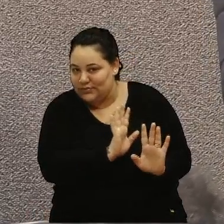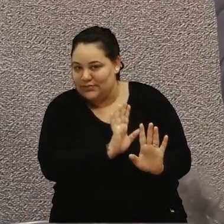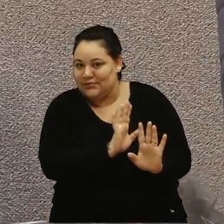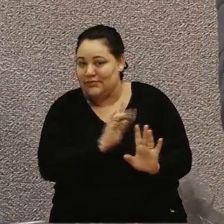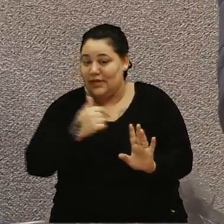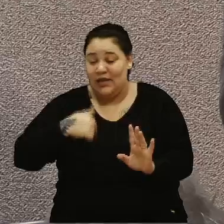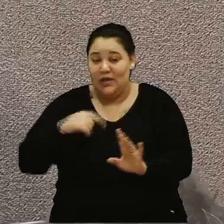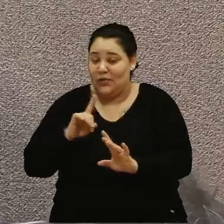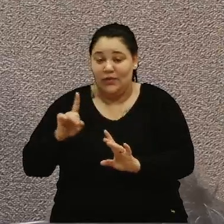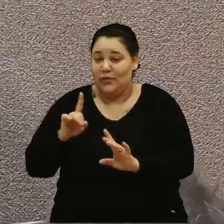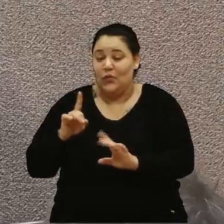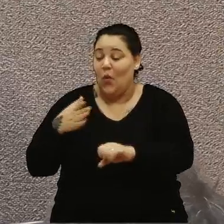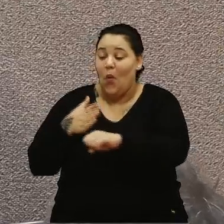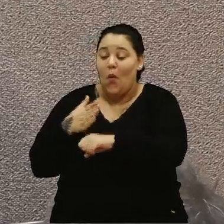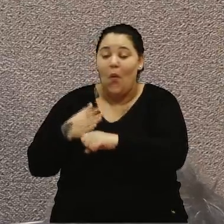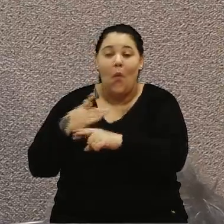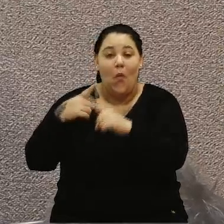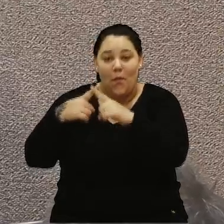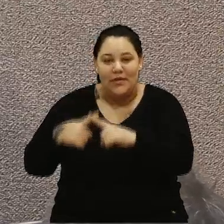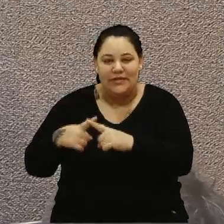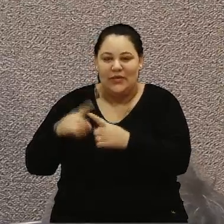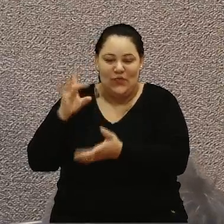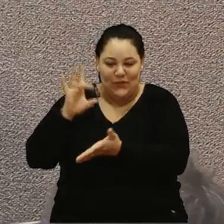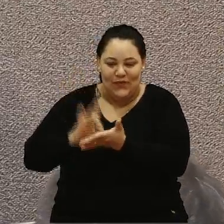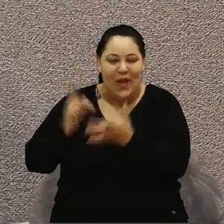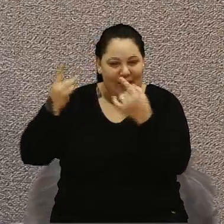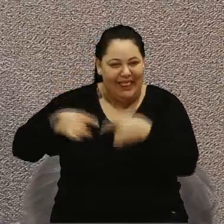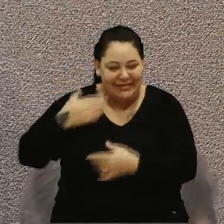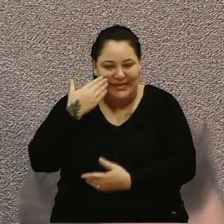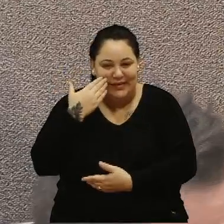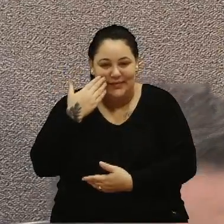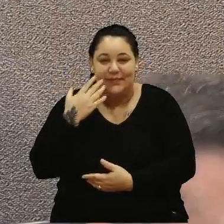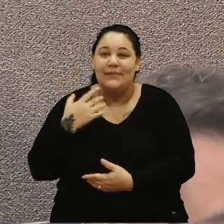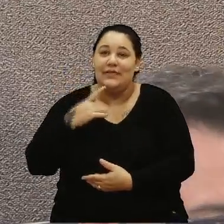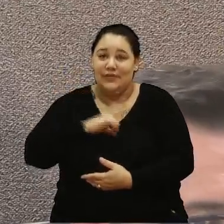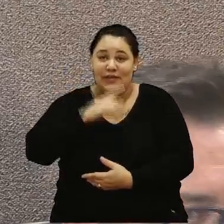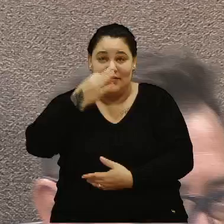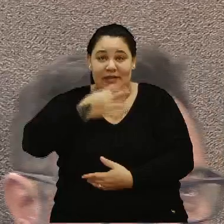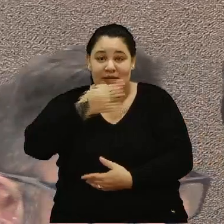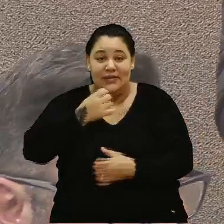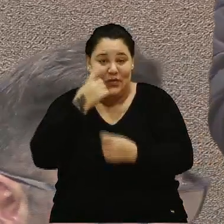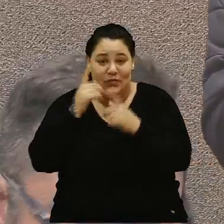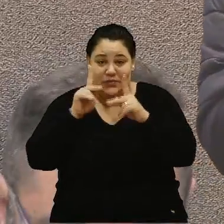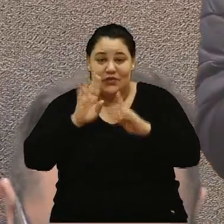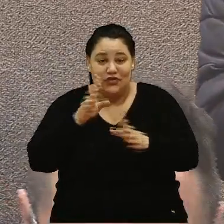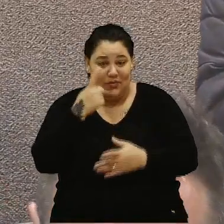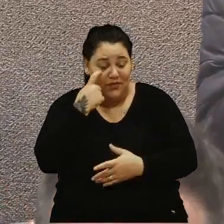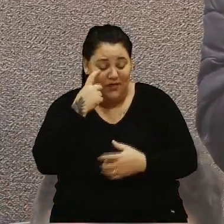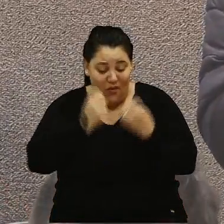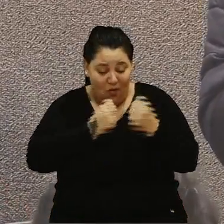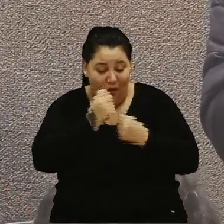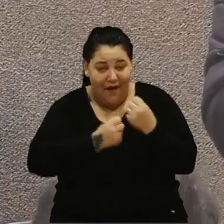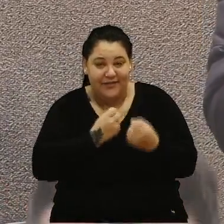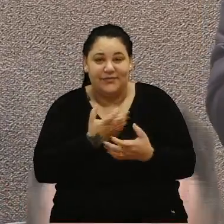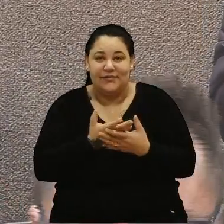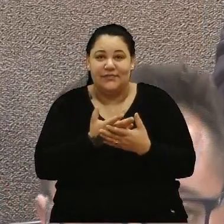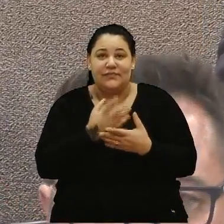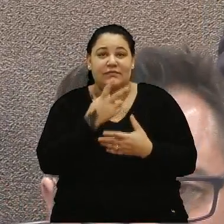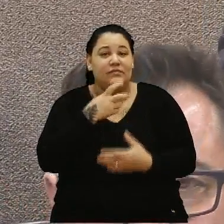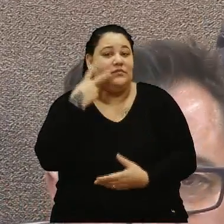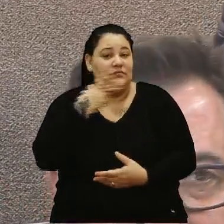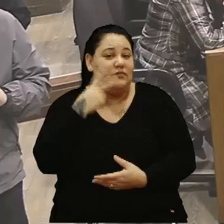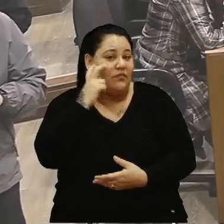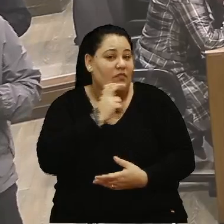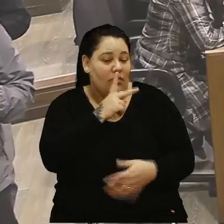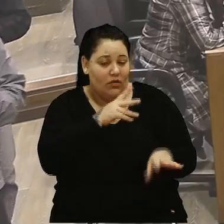ruas de Caxias do Sul. Né? Tenho certeza que muitas pessoas já me viram por aí correndo. Vereador Daniel, sua parte, depois vereador Eloy